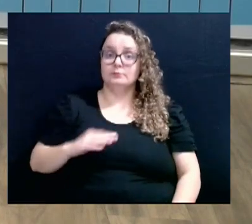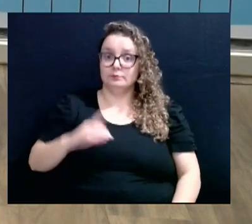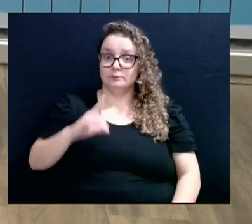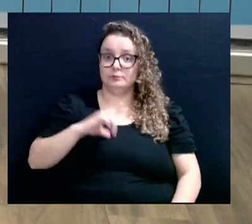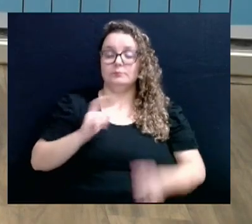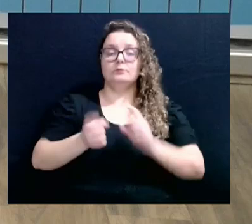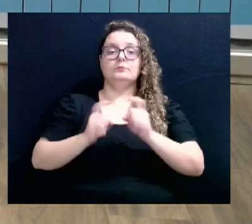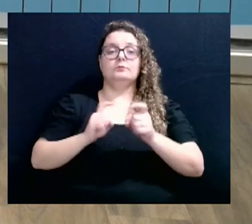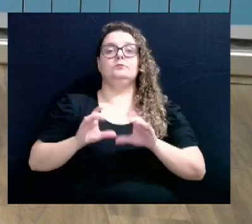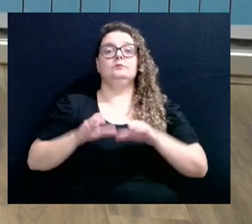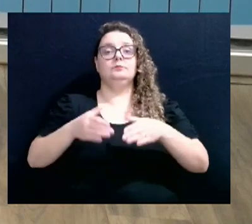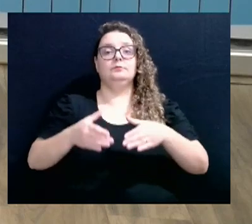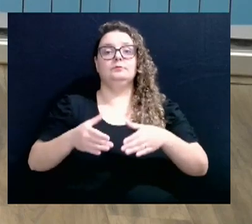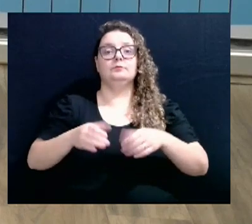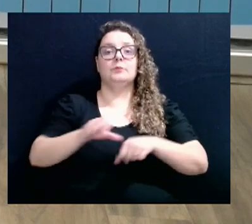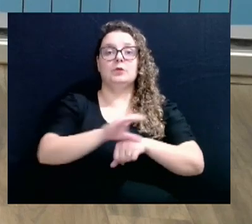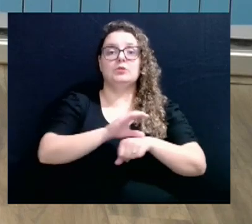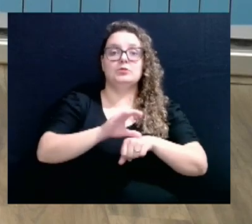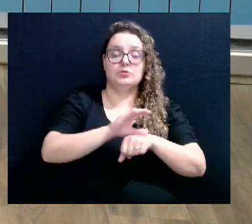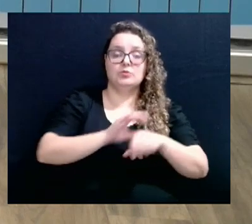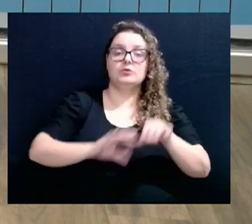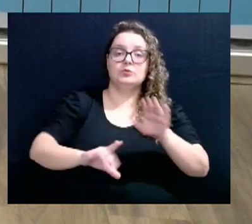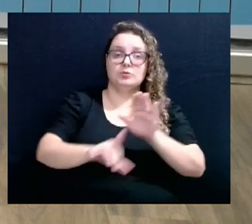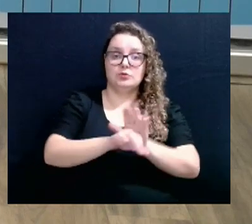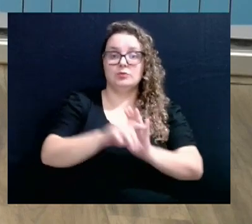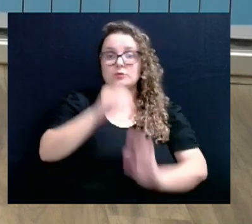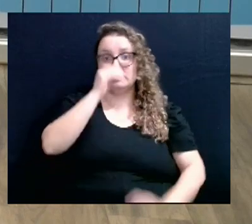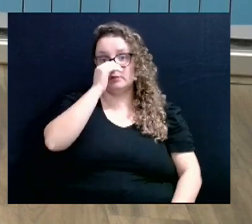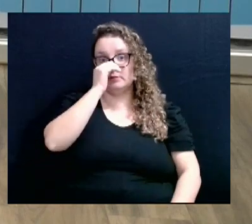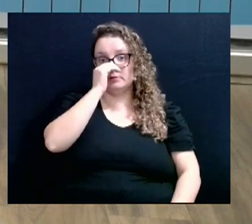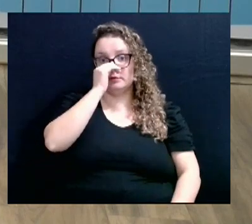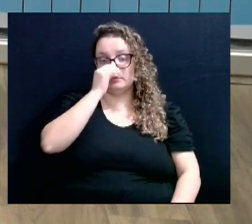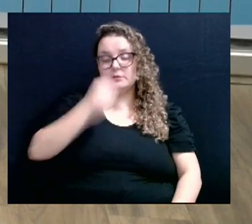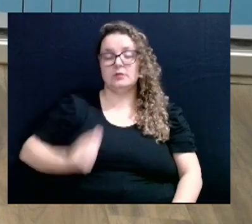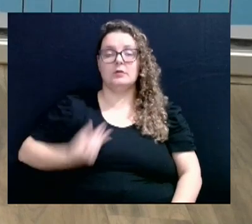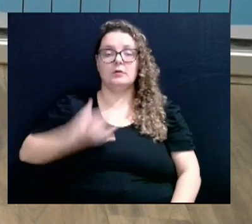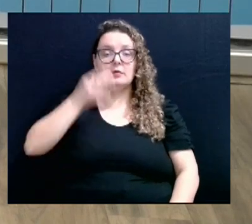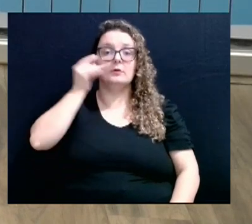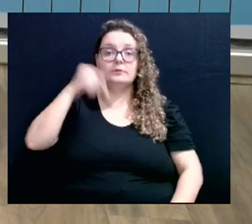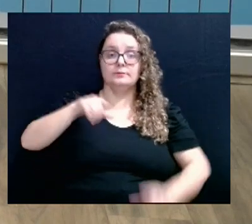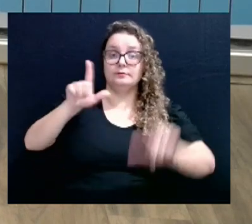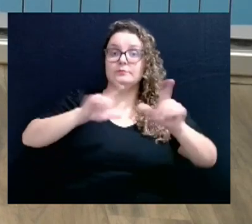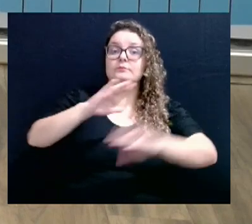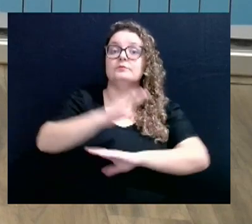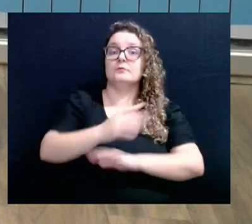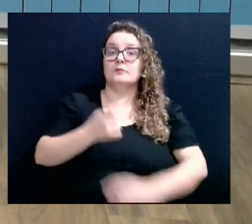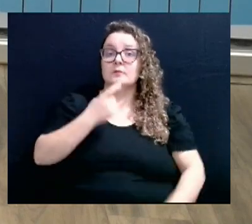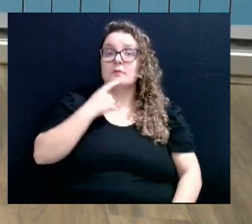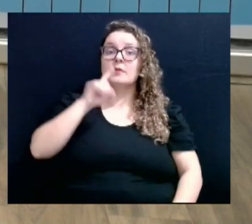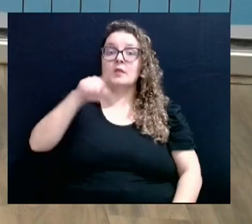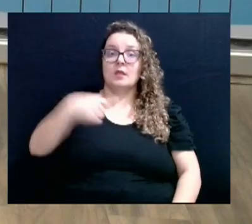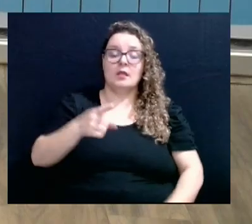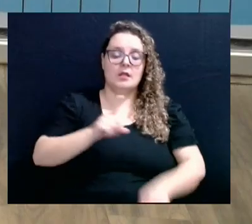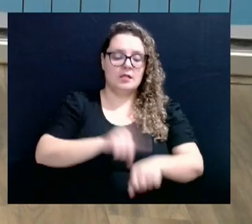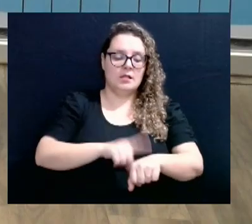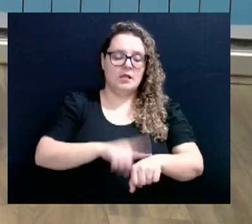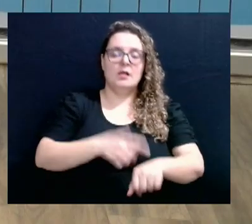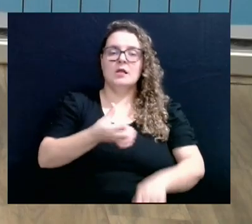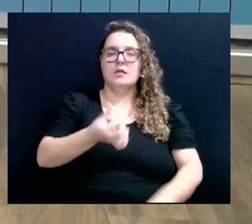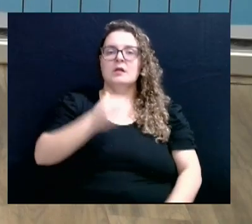de Constituição e Legalidade, transmissão ao vivo aqui da TV Câmara Campinas, e a partir das 6 horas da tarde,